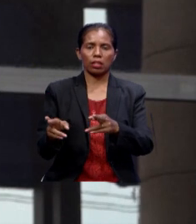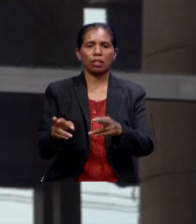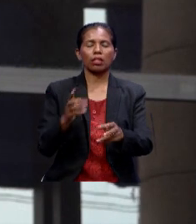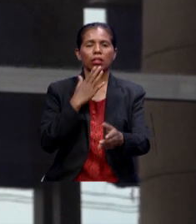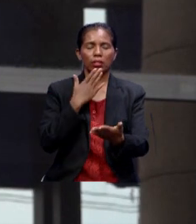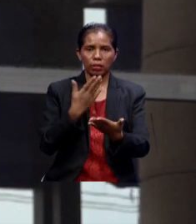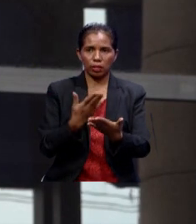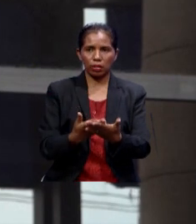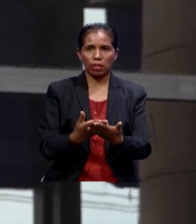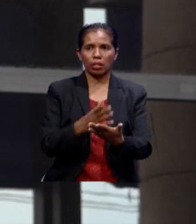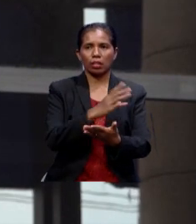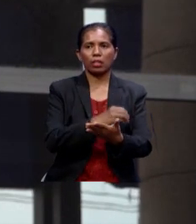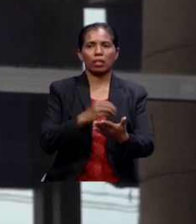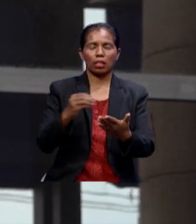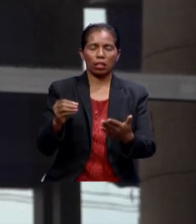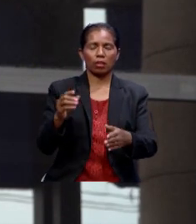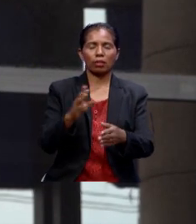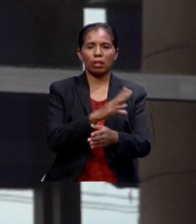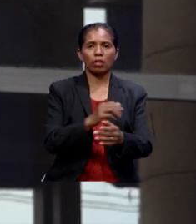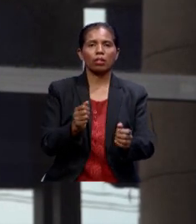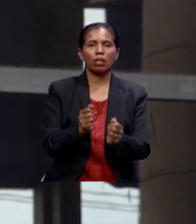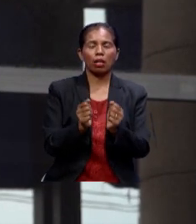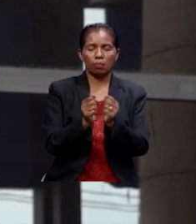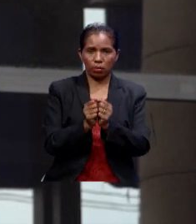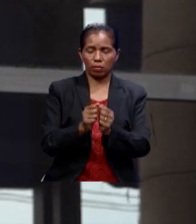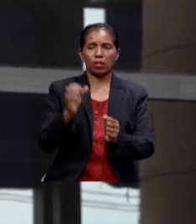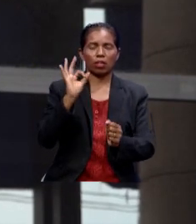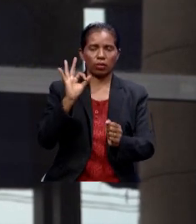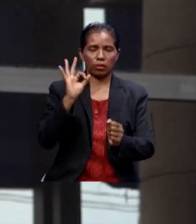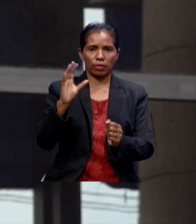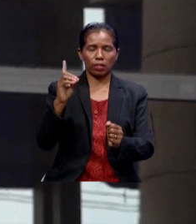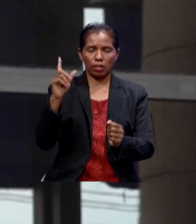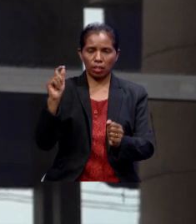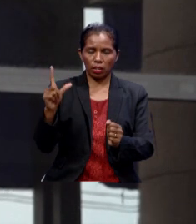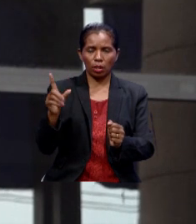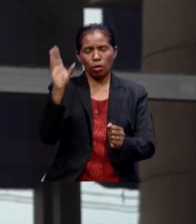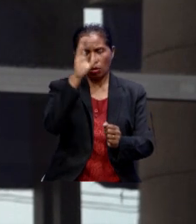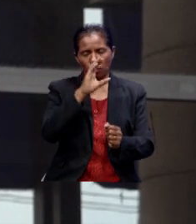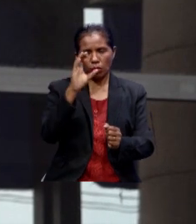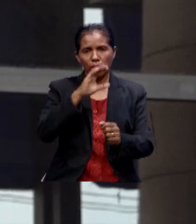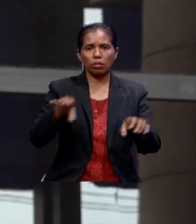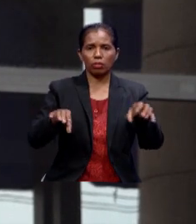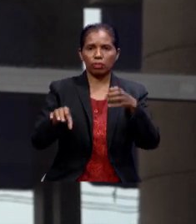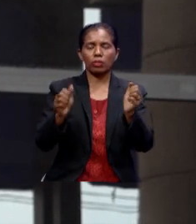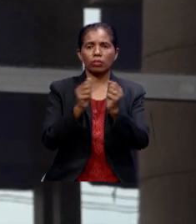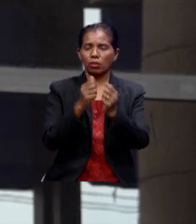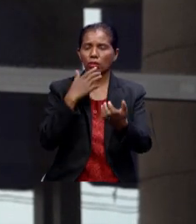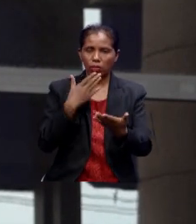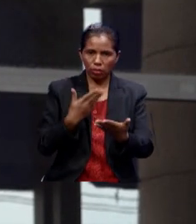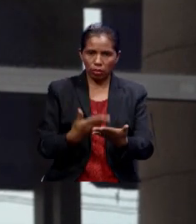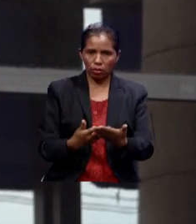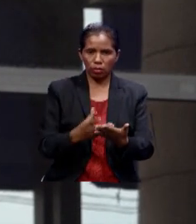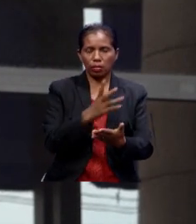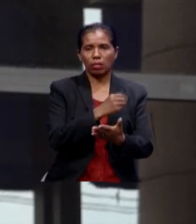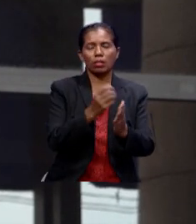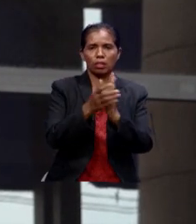profissionalização FFDTL, busca qualidade de acreditar, qualidade de